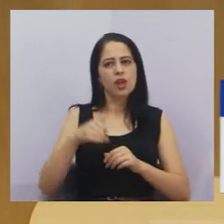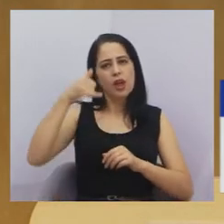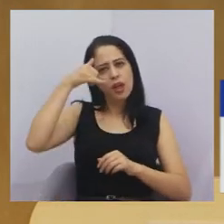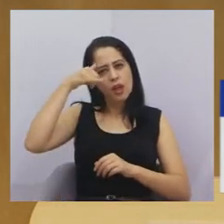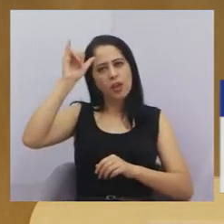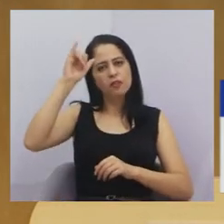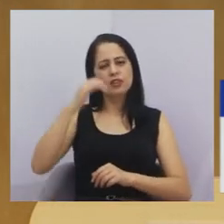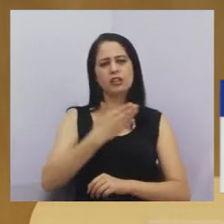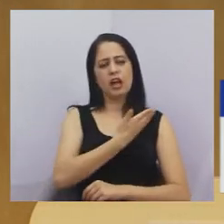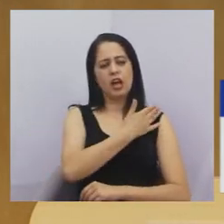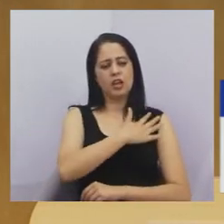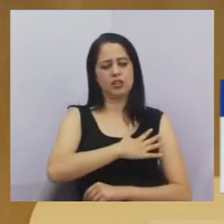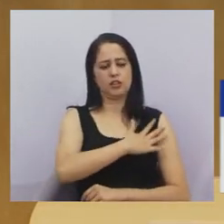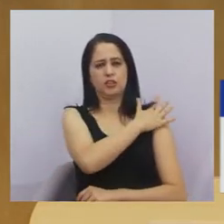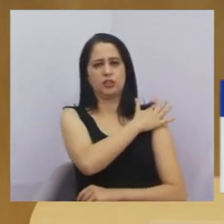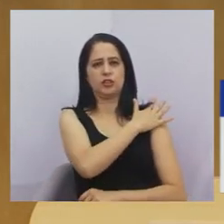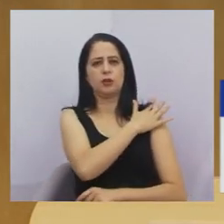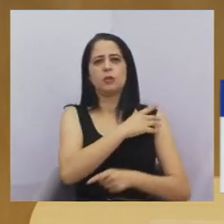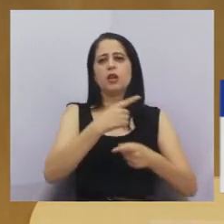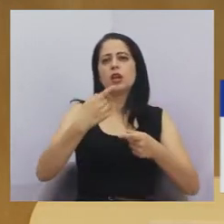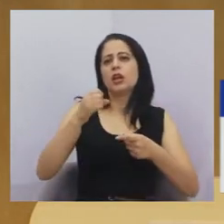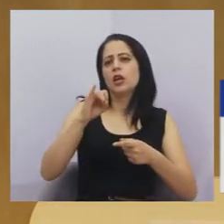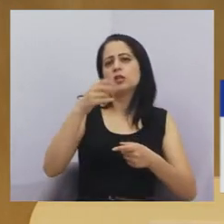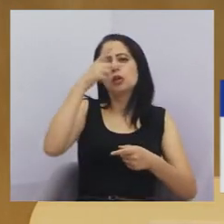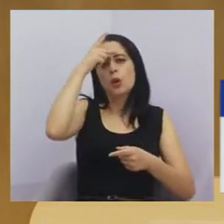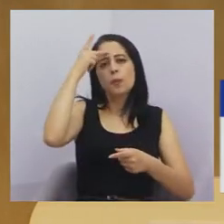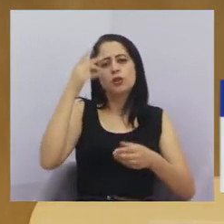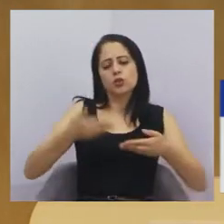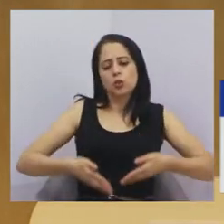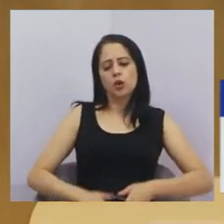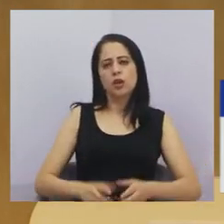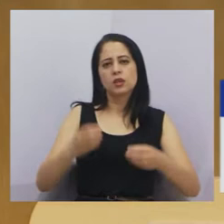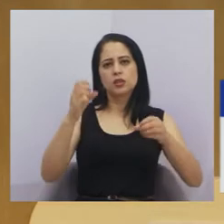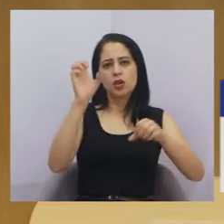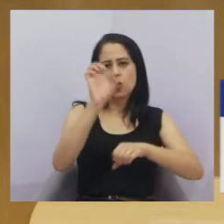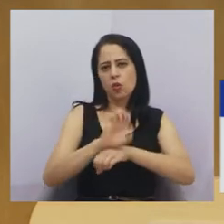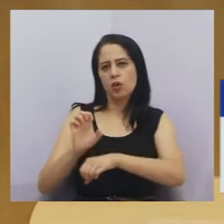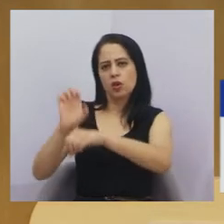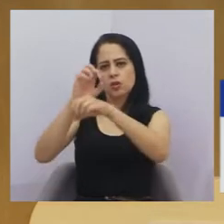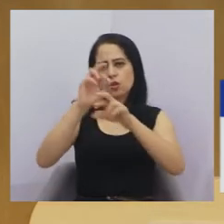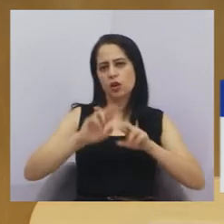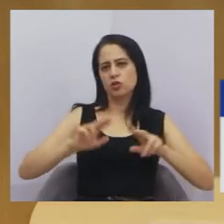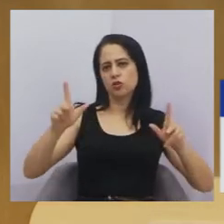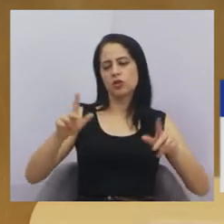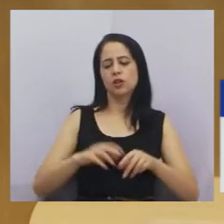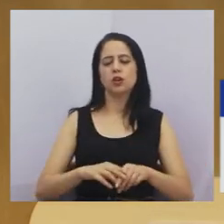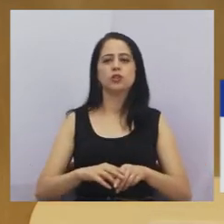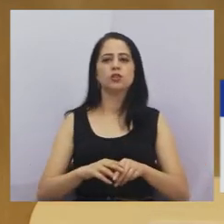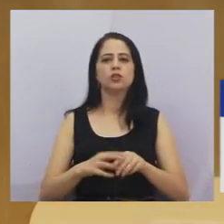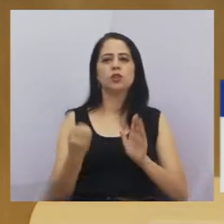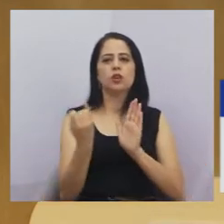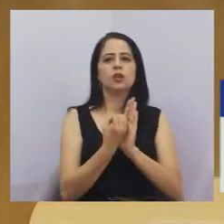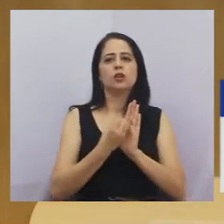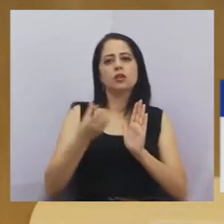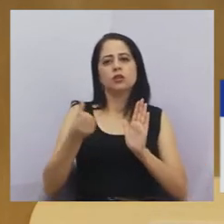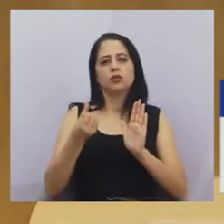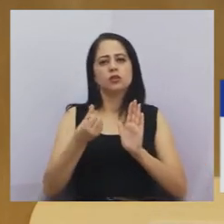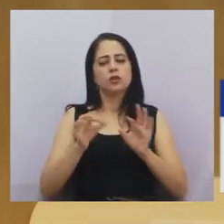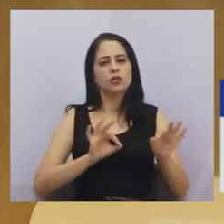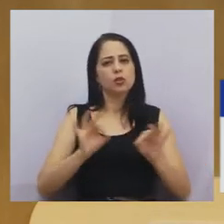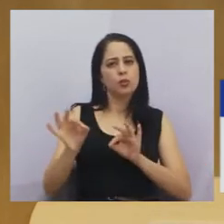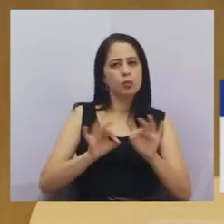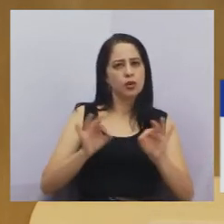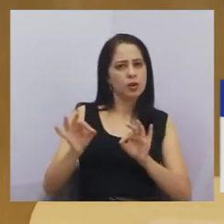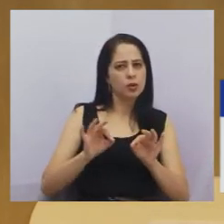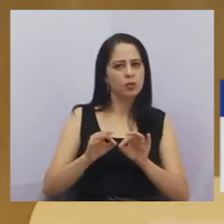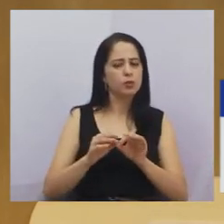de discriminação em relação à origem do cidadão. Inciso 6, sexto, planejar e assessorar a elaboração